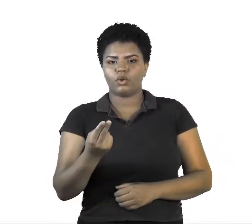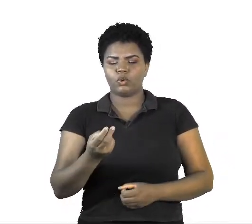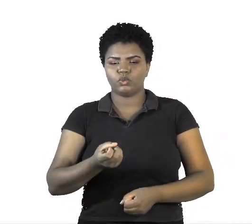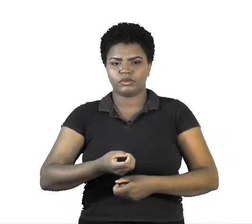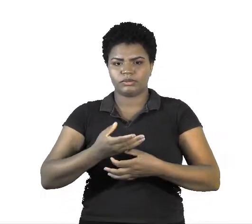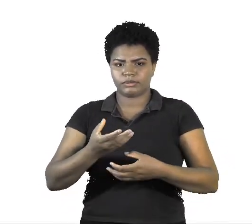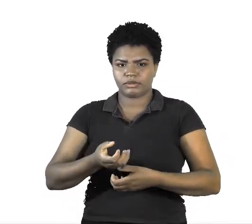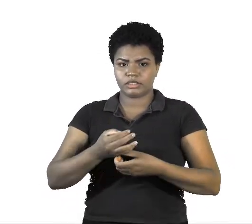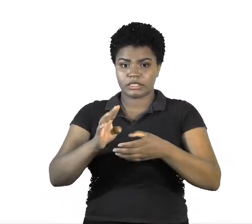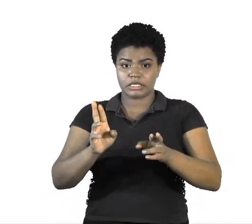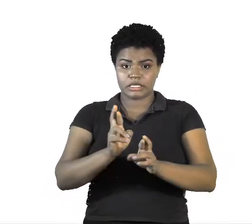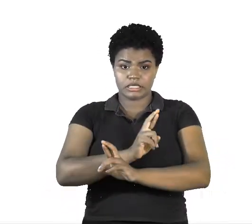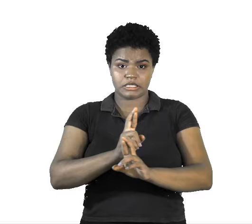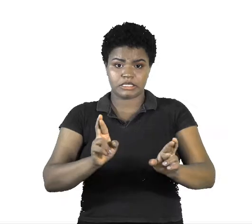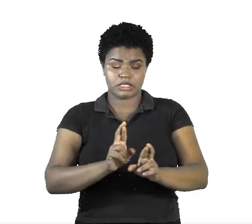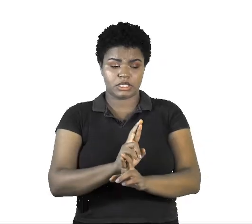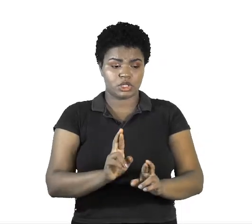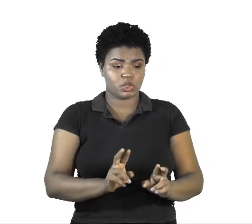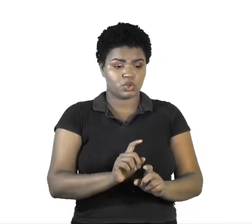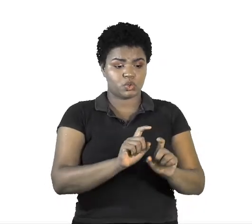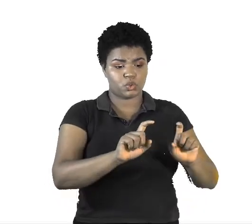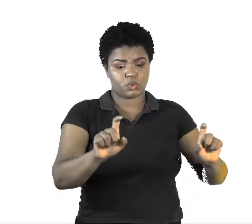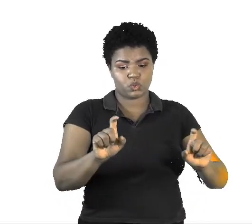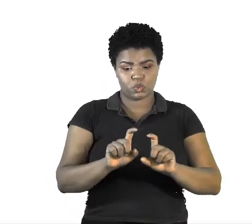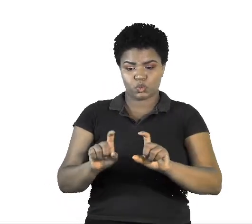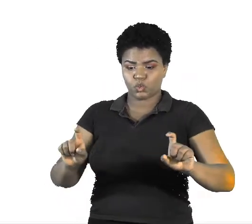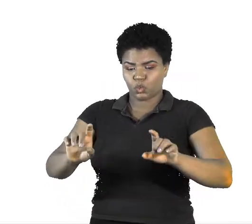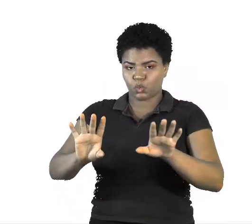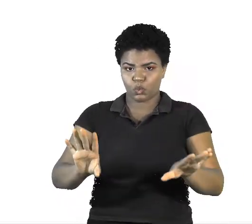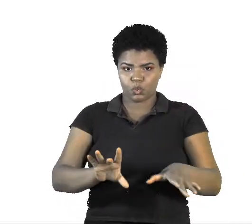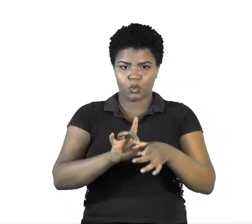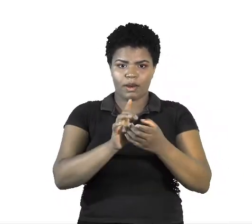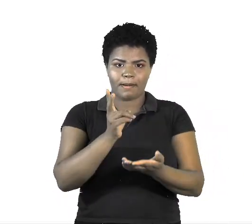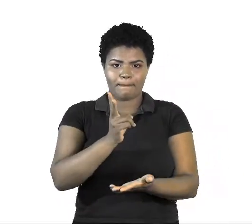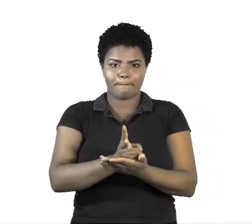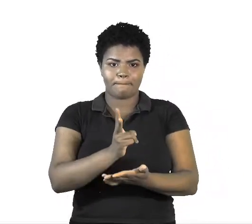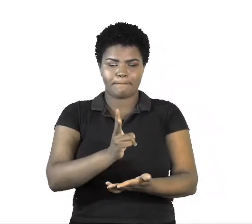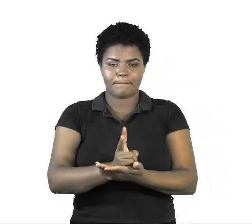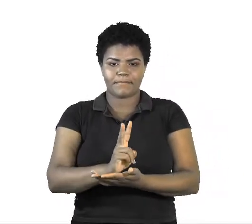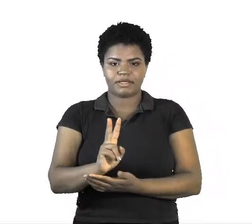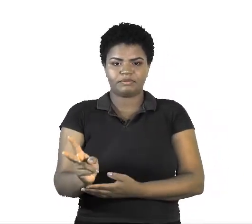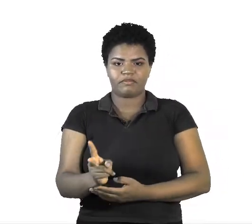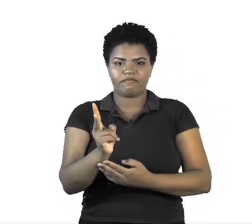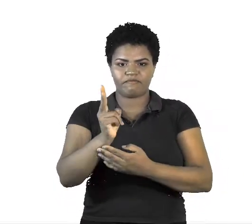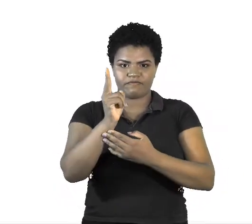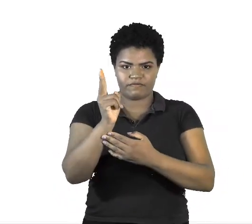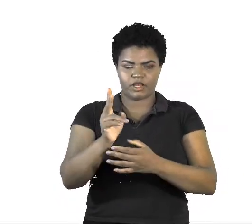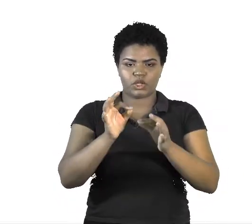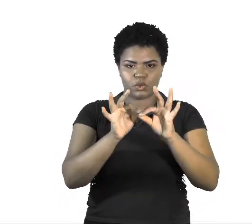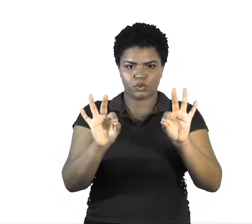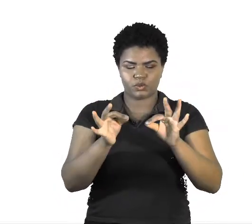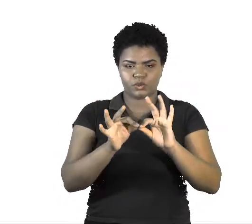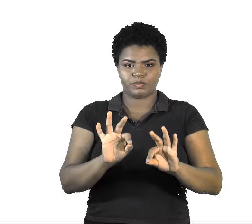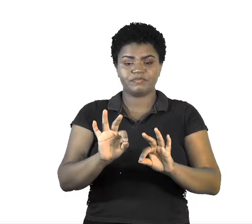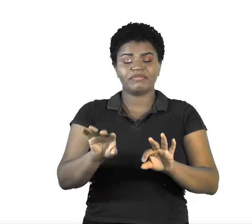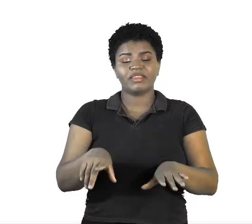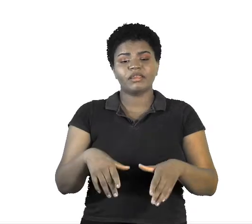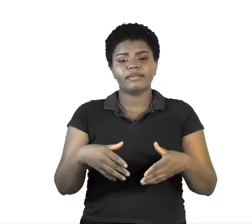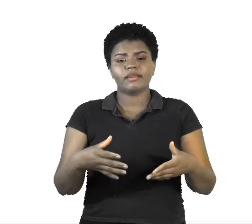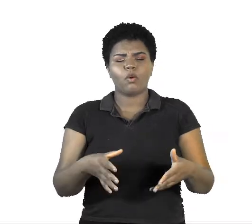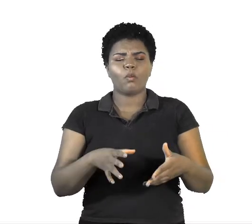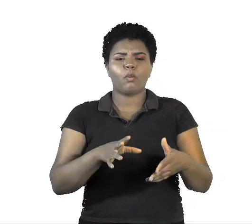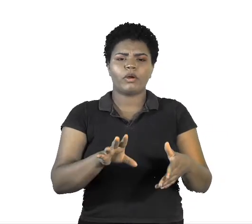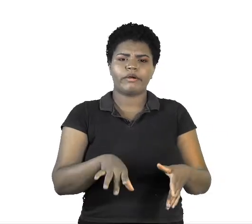que relaciona 2 orações ou 2 termos de mesmo valor sintático. As conjunções, elas podem